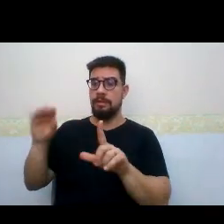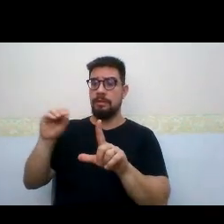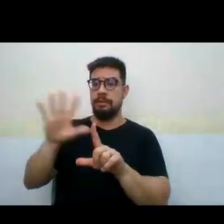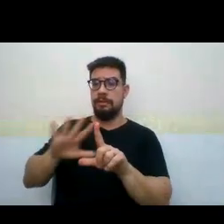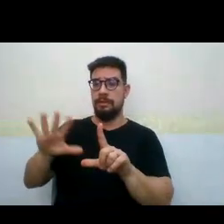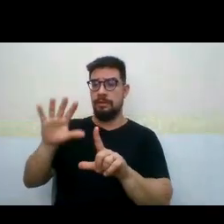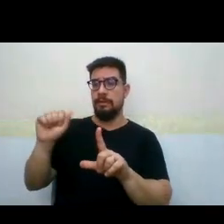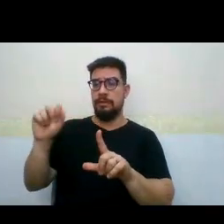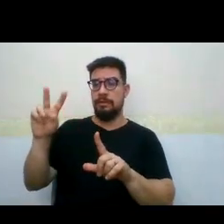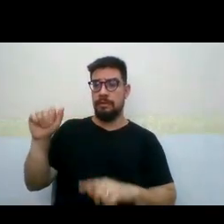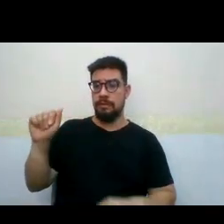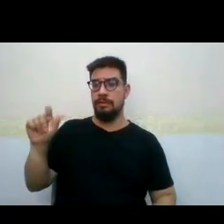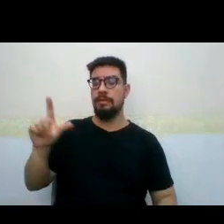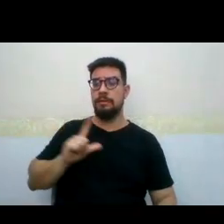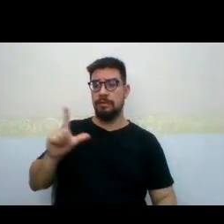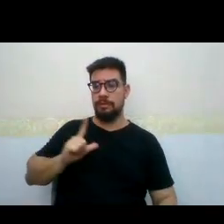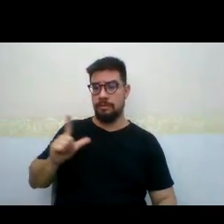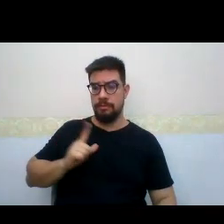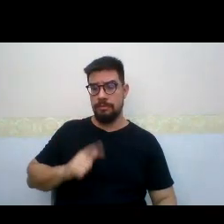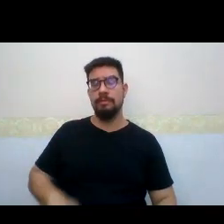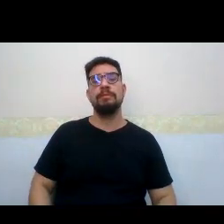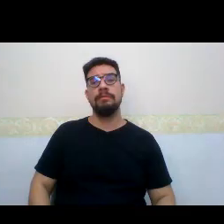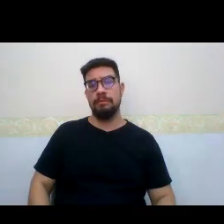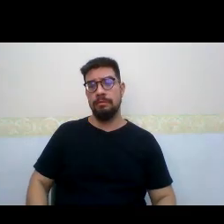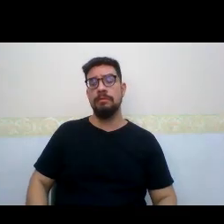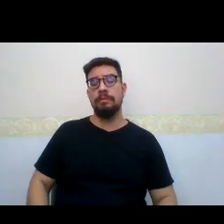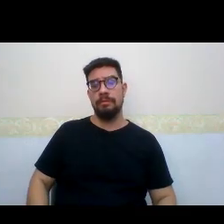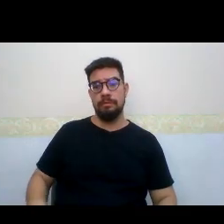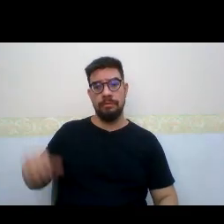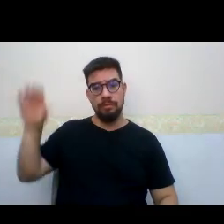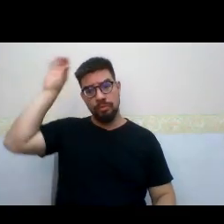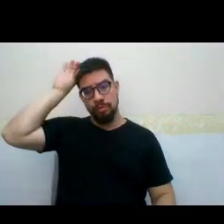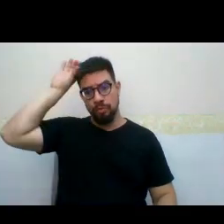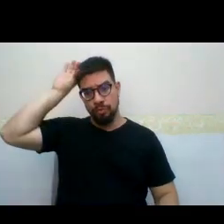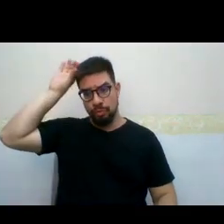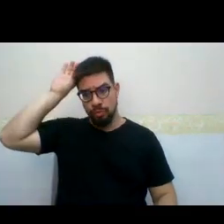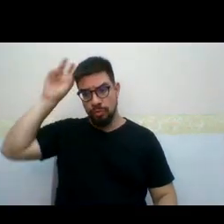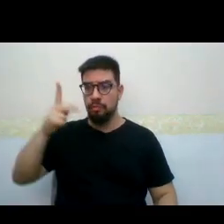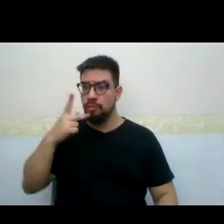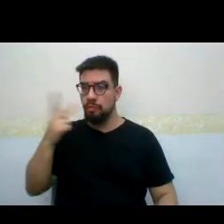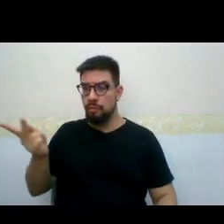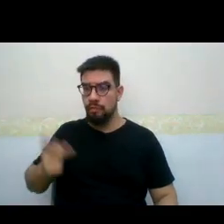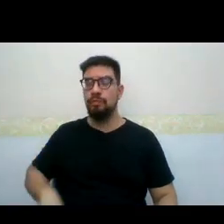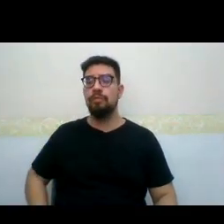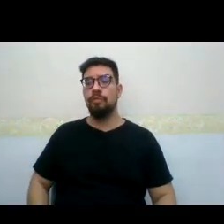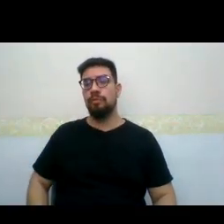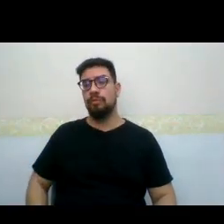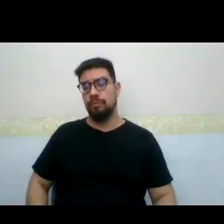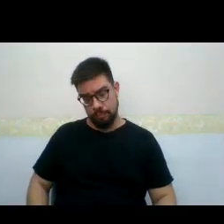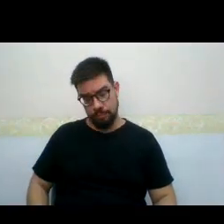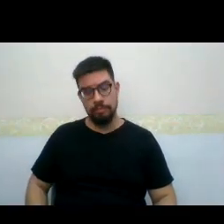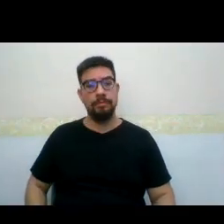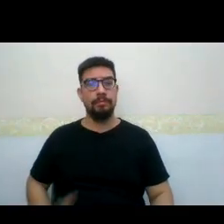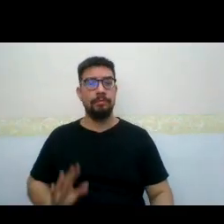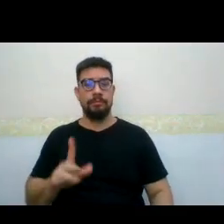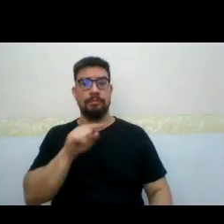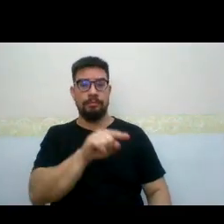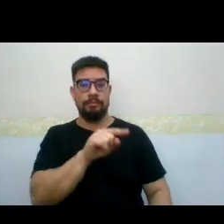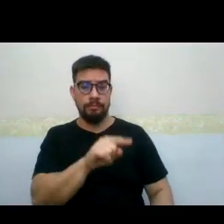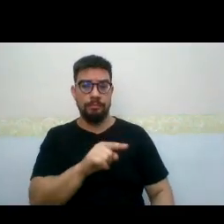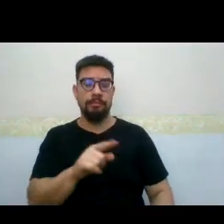a Tá dentro do AVA. Cristina... Mas só pode isso. falar. Porém, aqui vocês vão